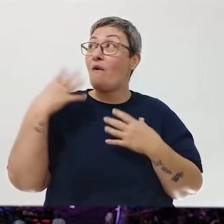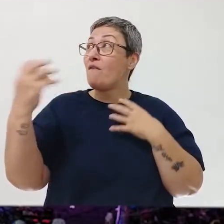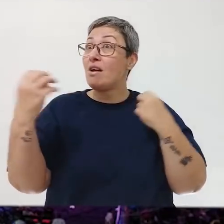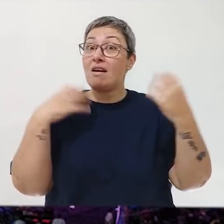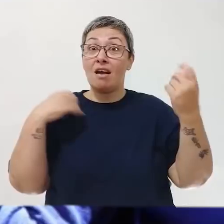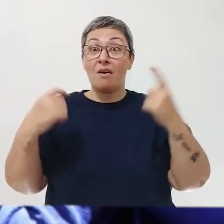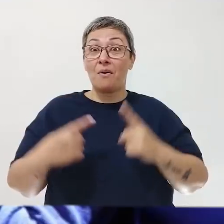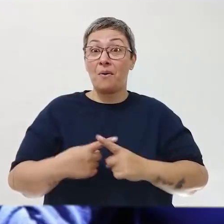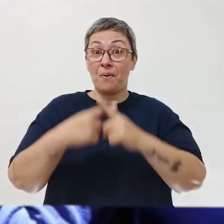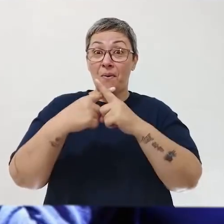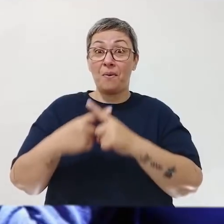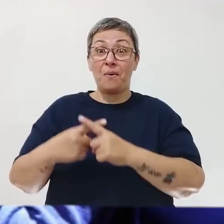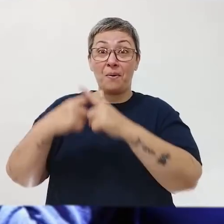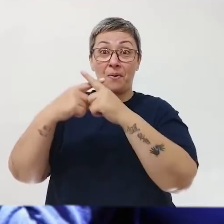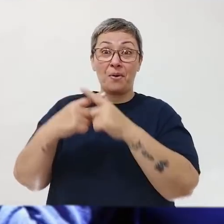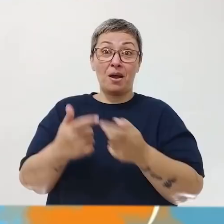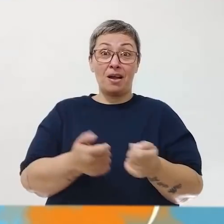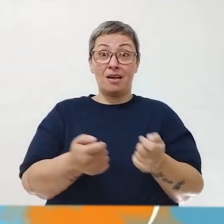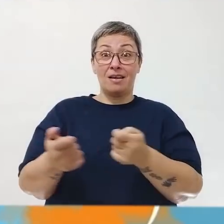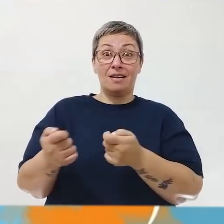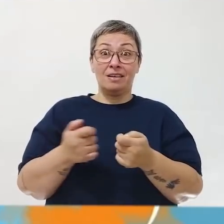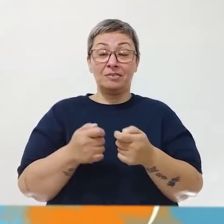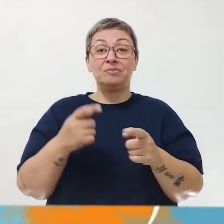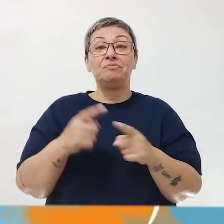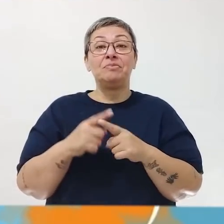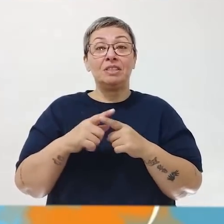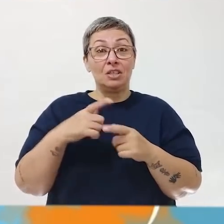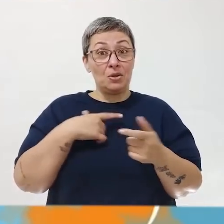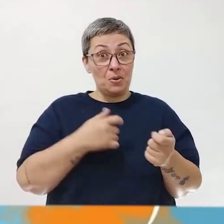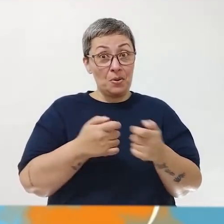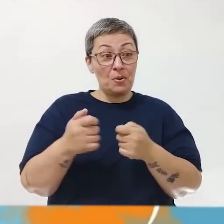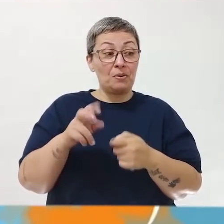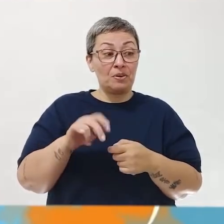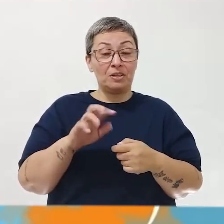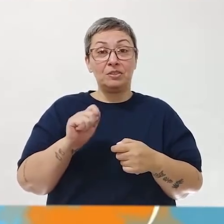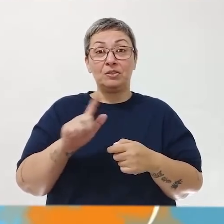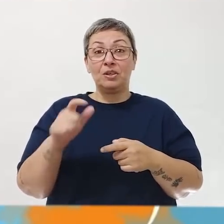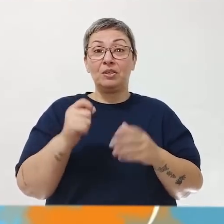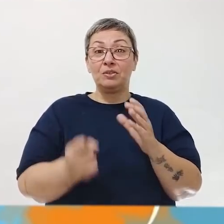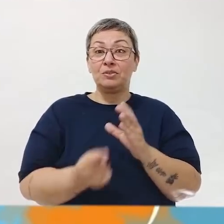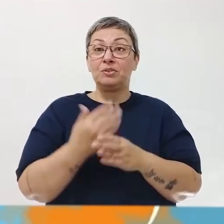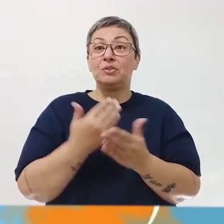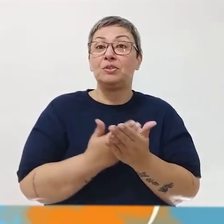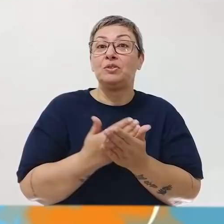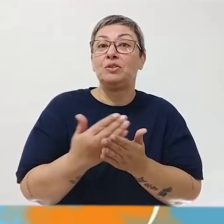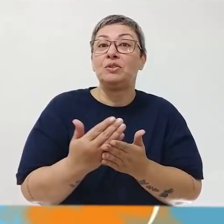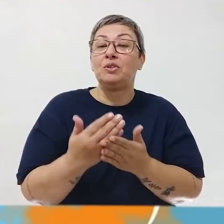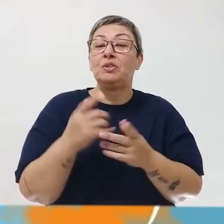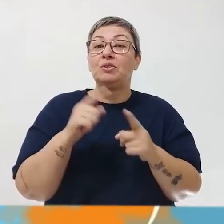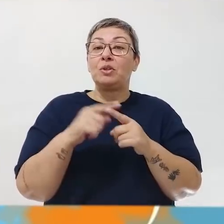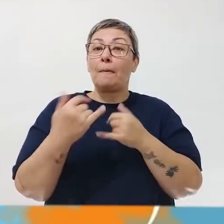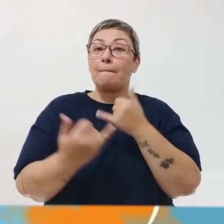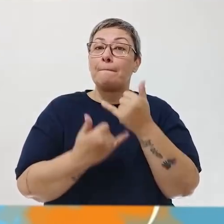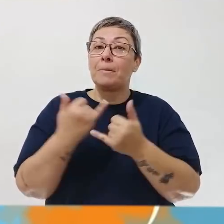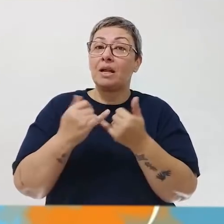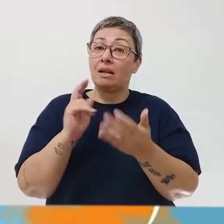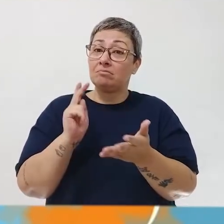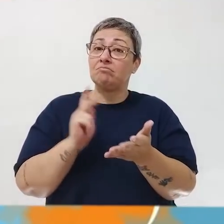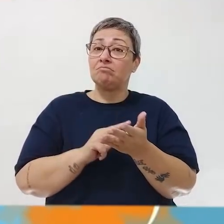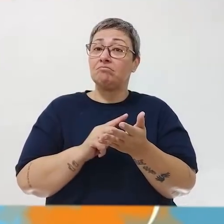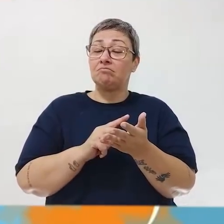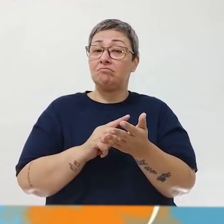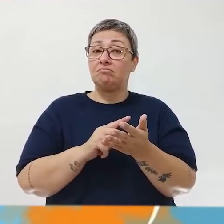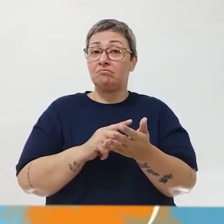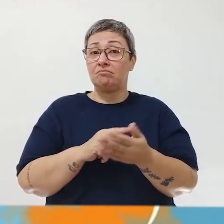mundo disputando competições de jogos virtuais. Muitos jogos virtuais foram criados a partir de jogos ou brincadeiras